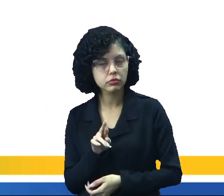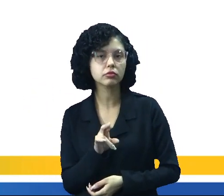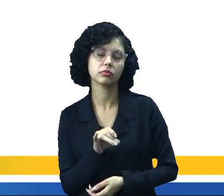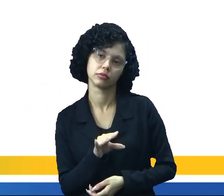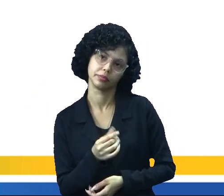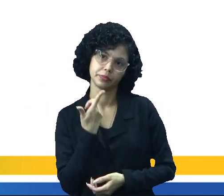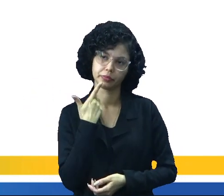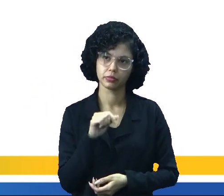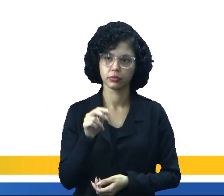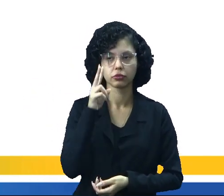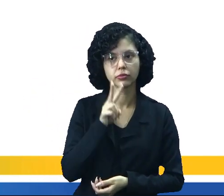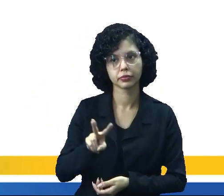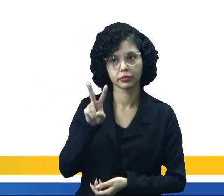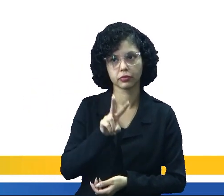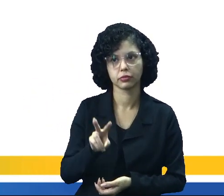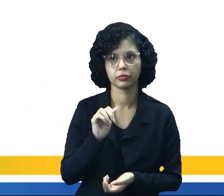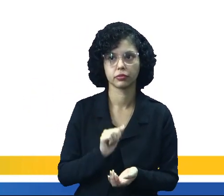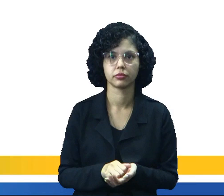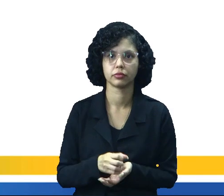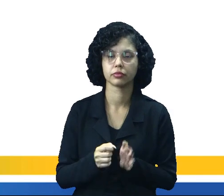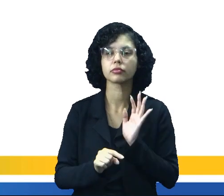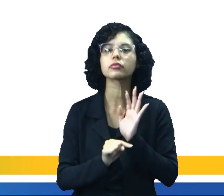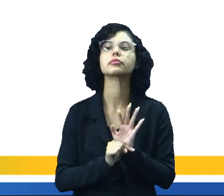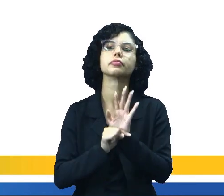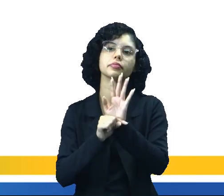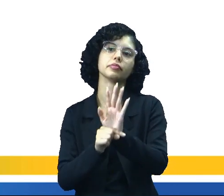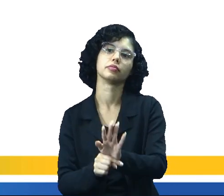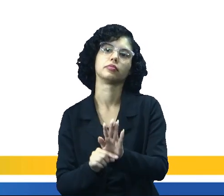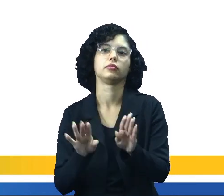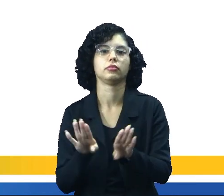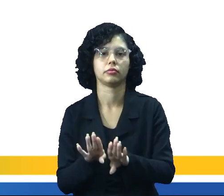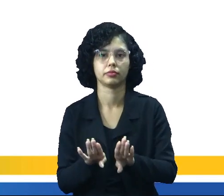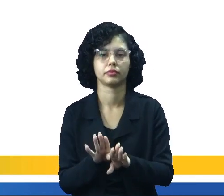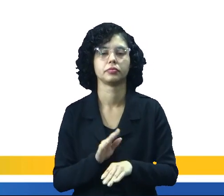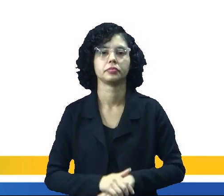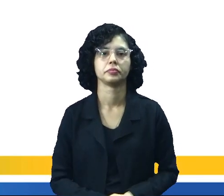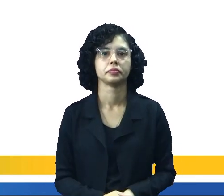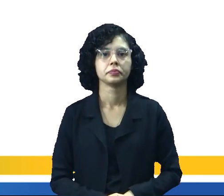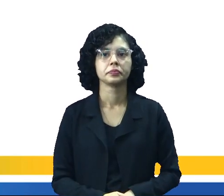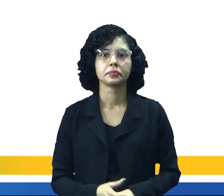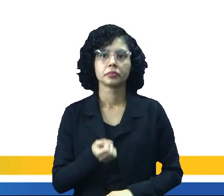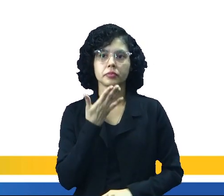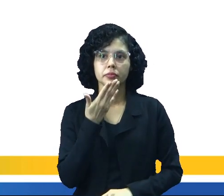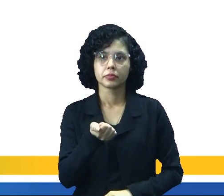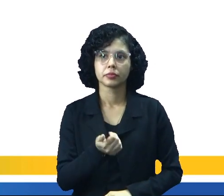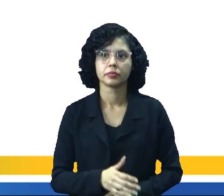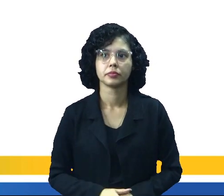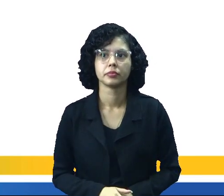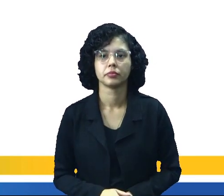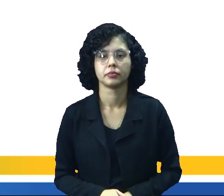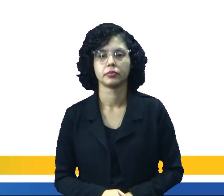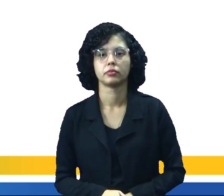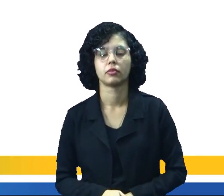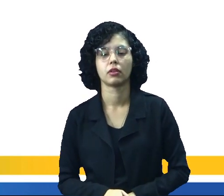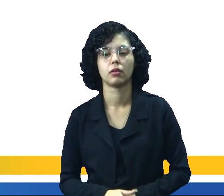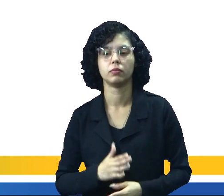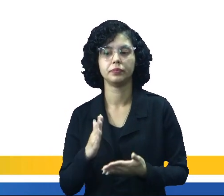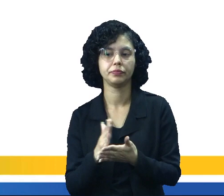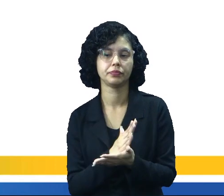da linguagem visual, né? E são bem representados aqui. Tranquilo? Então esses aí são